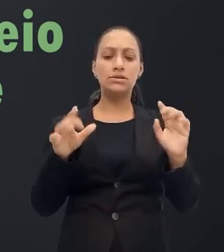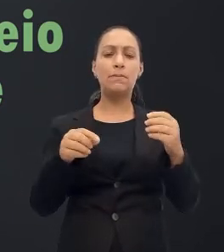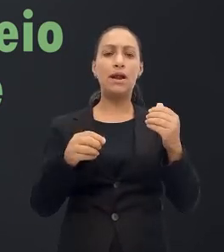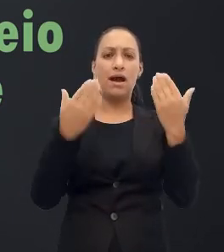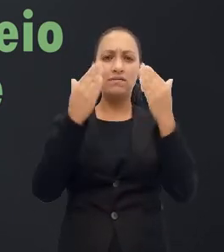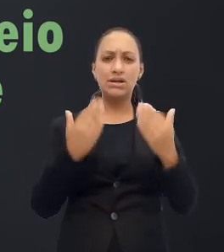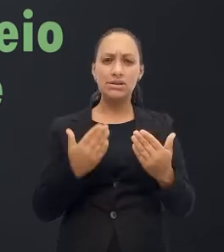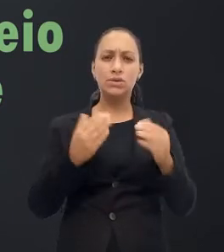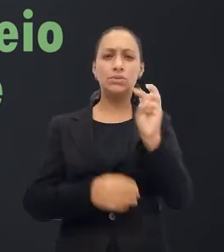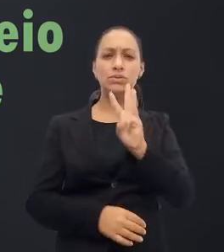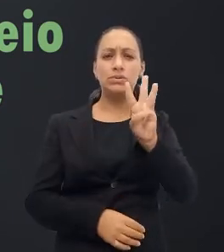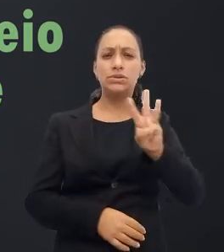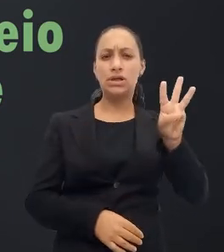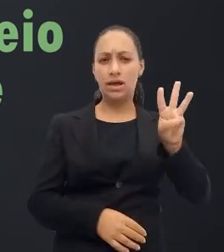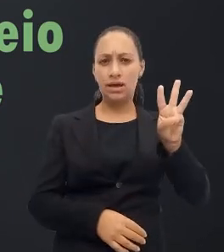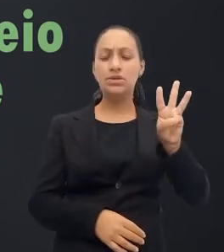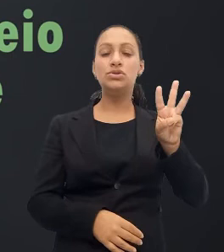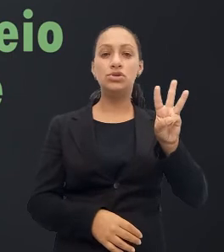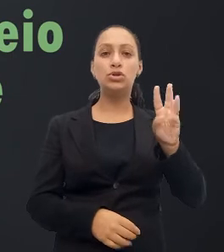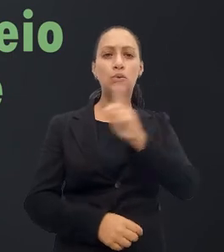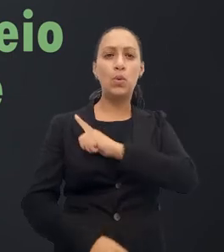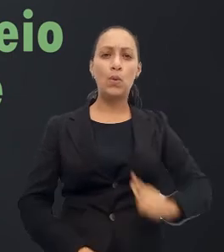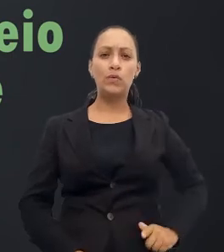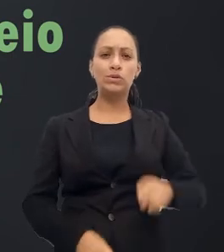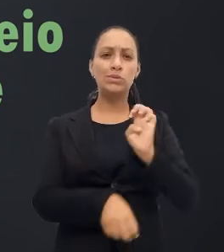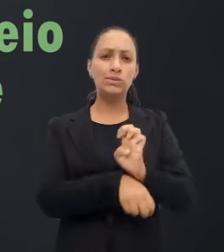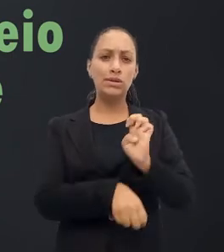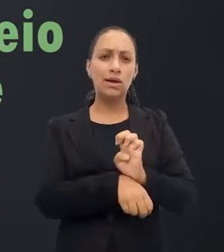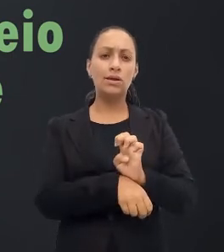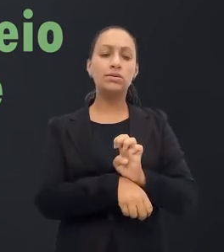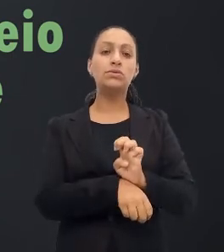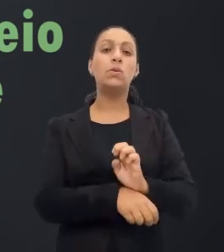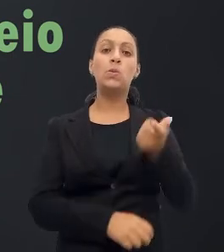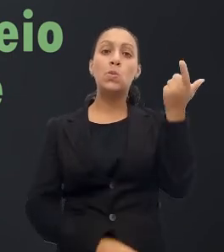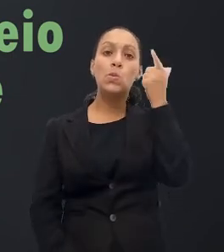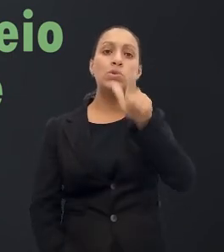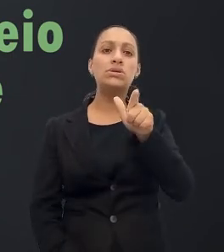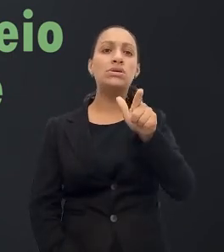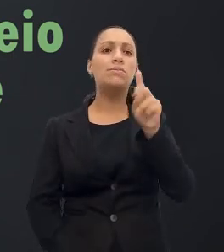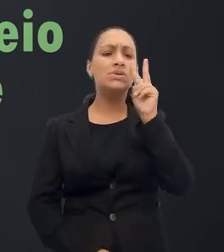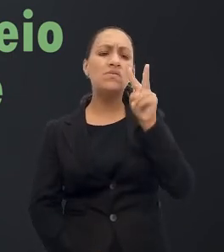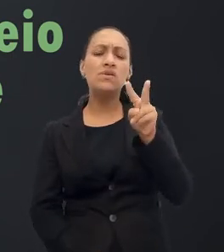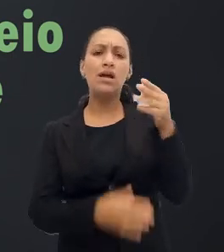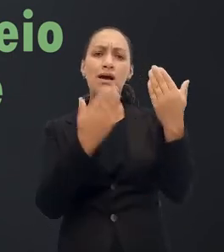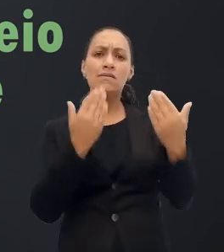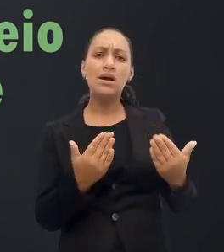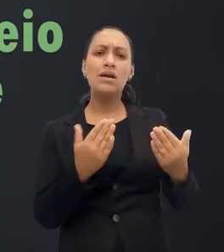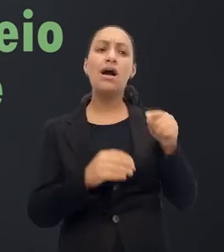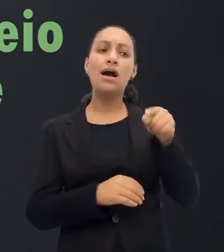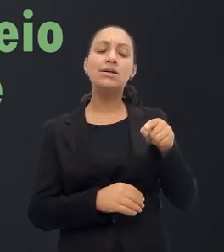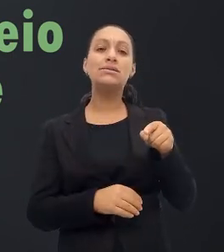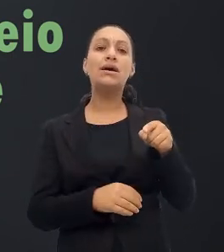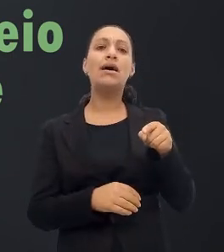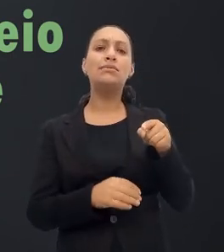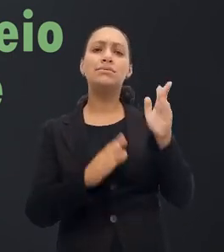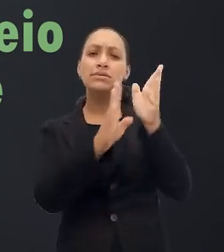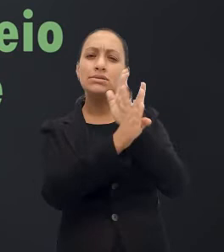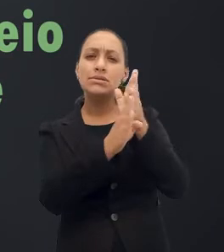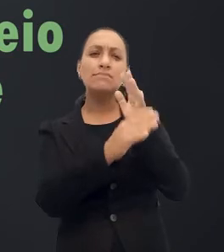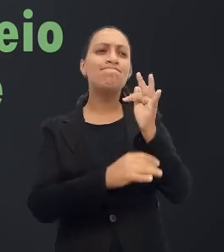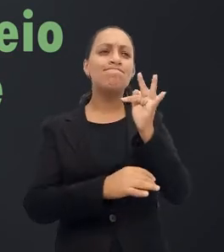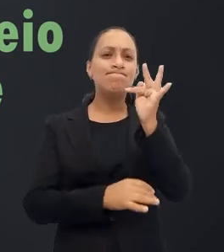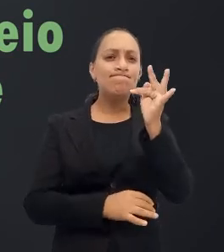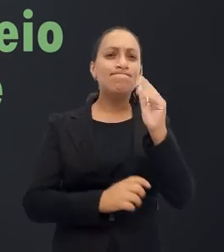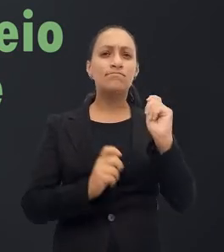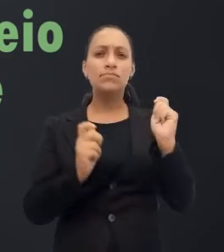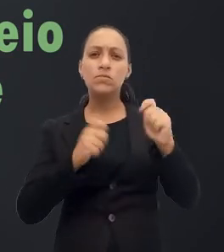avaliação no site do SEVES mesmo, do governo do estado, onde, então, nós conseguimos avaliar essas tendências. Então, essa investigação tem